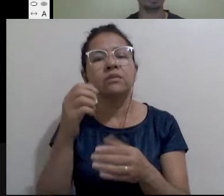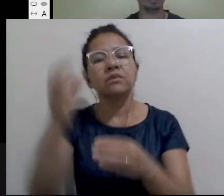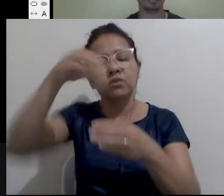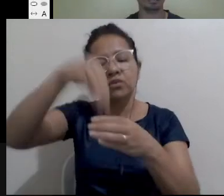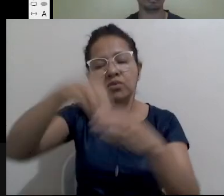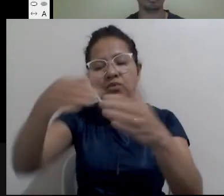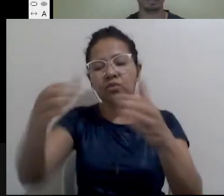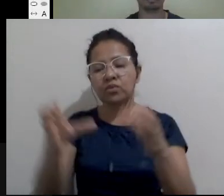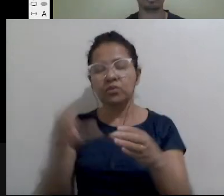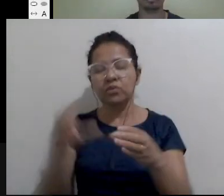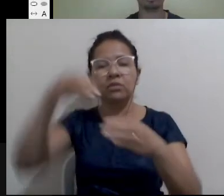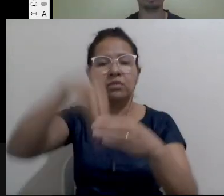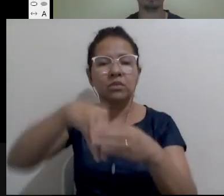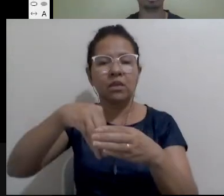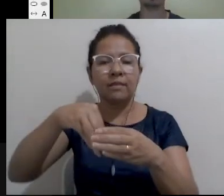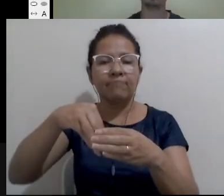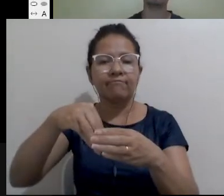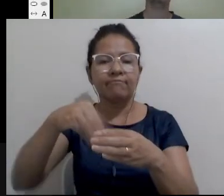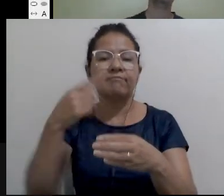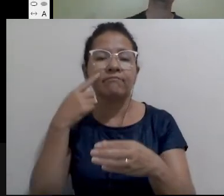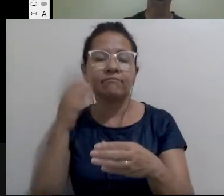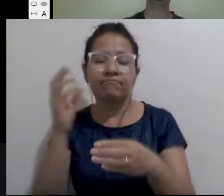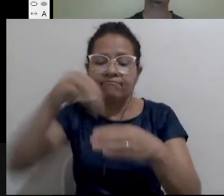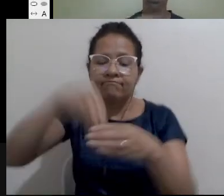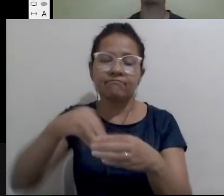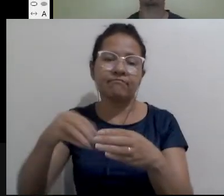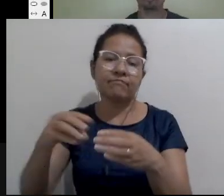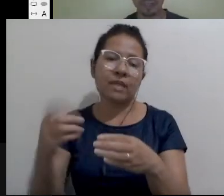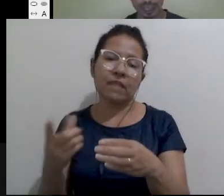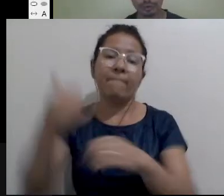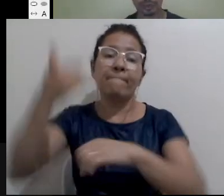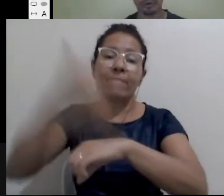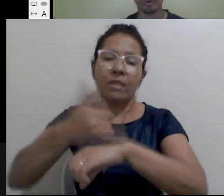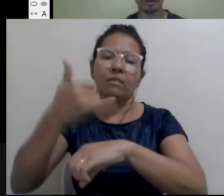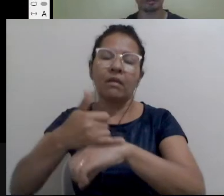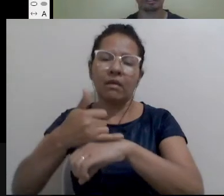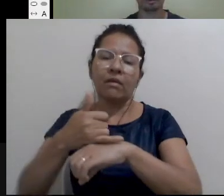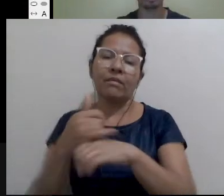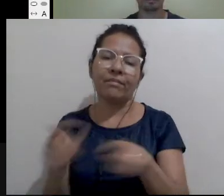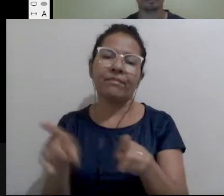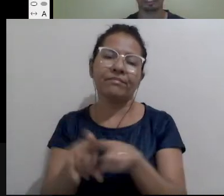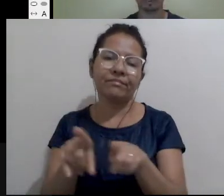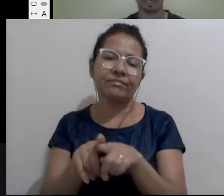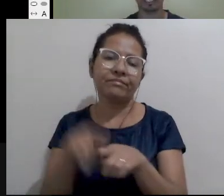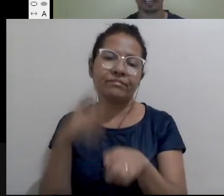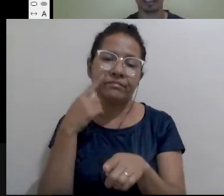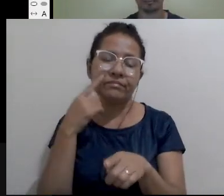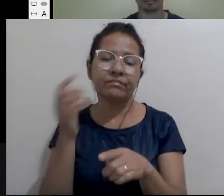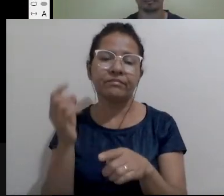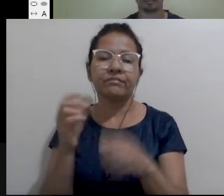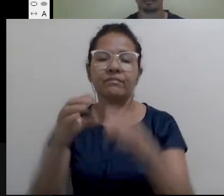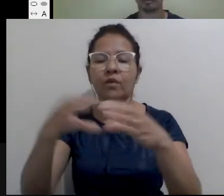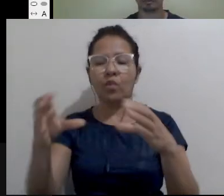esfera interna vieram dos orbitais D mais internos do metal, tá bom? Então aqui, esfera